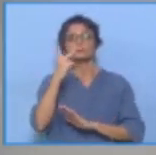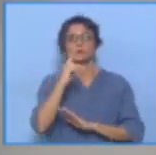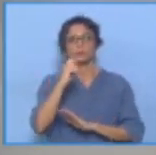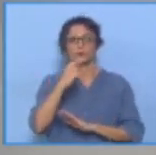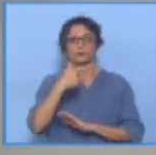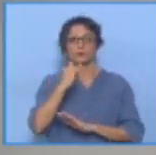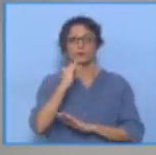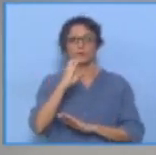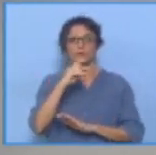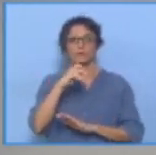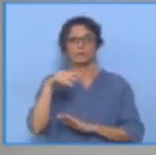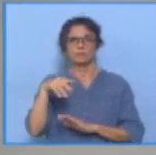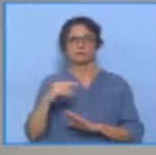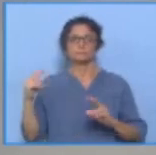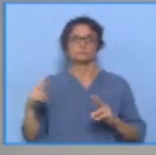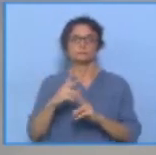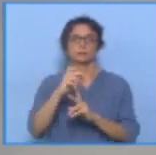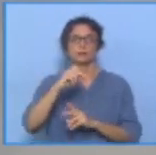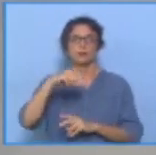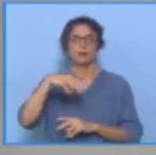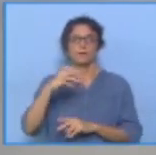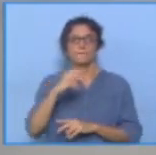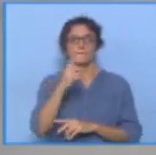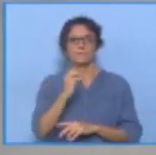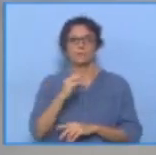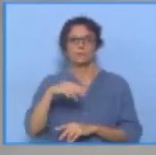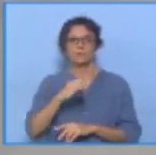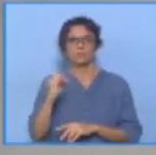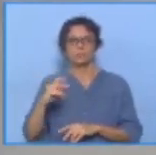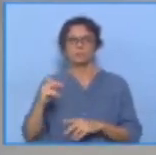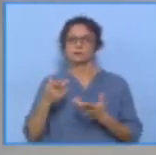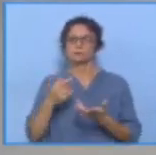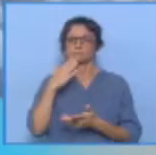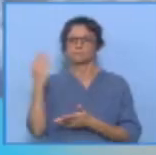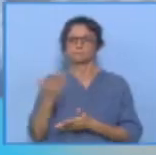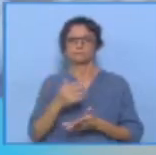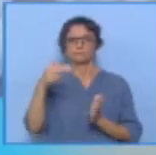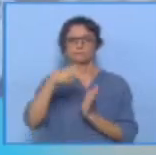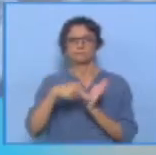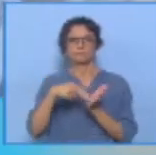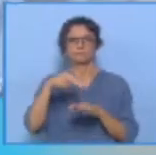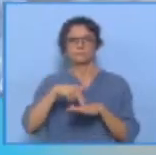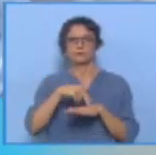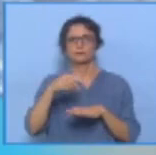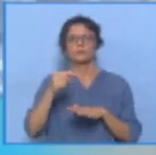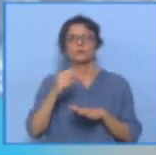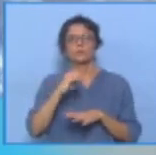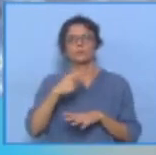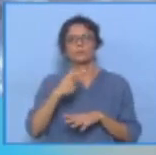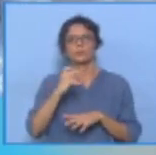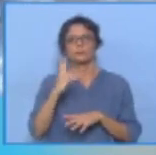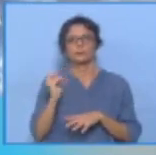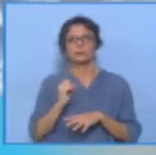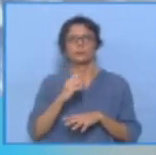Criação de Cardeais e o Sínodo da Amazónia, por exemplo. Contamos para isso com a presença de Otávio Carmo, vaticanista e chefe de redação da